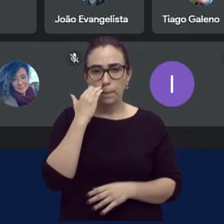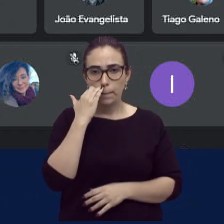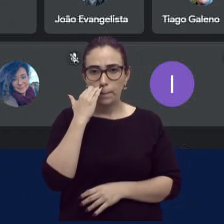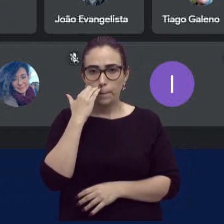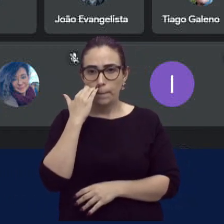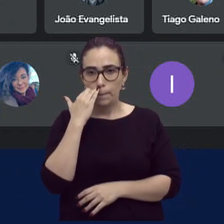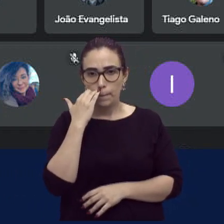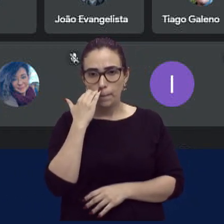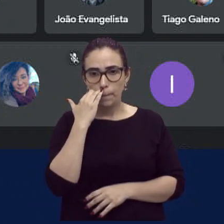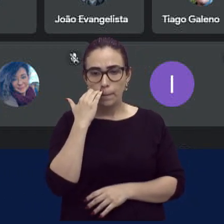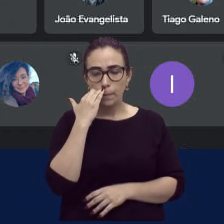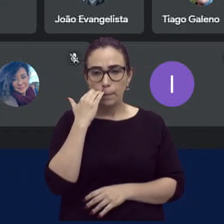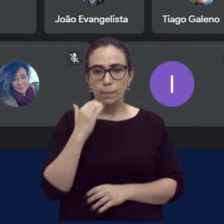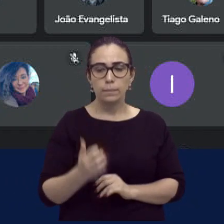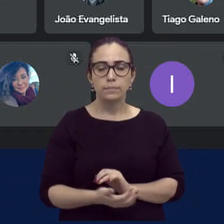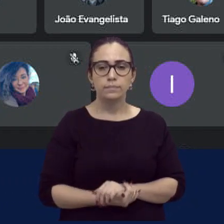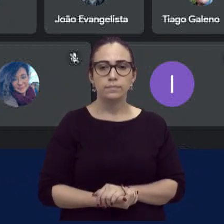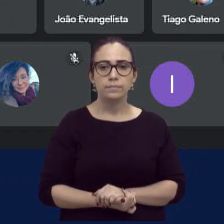o feedback